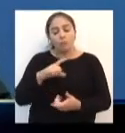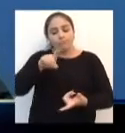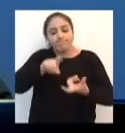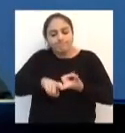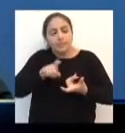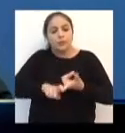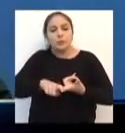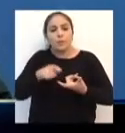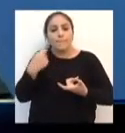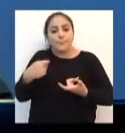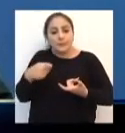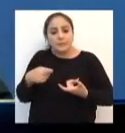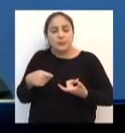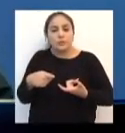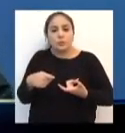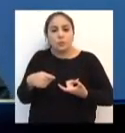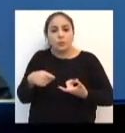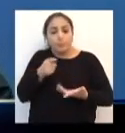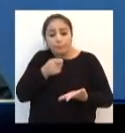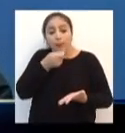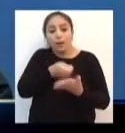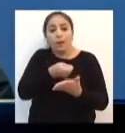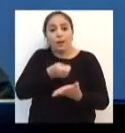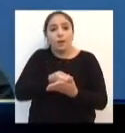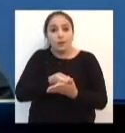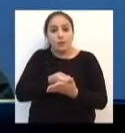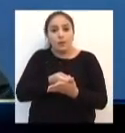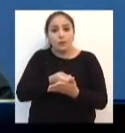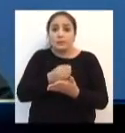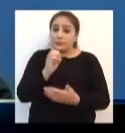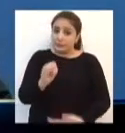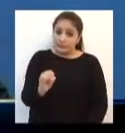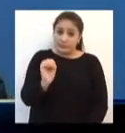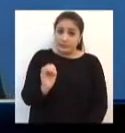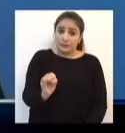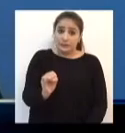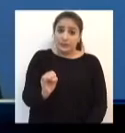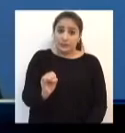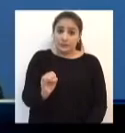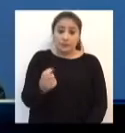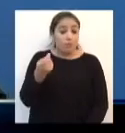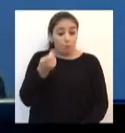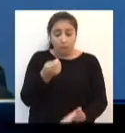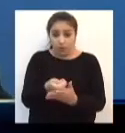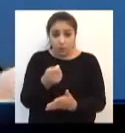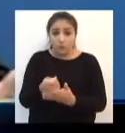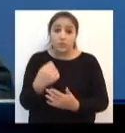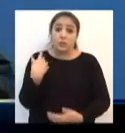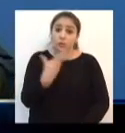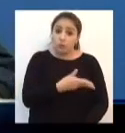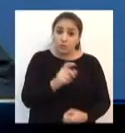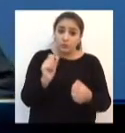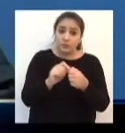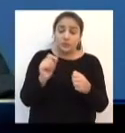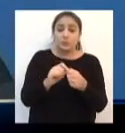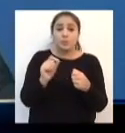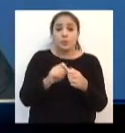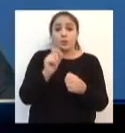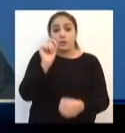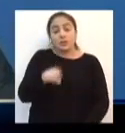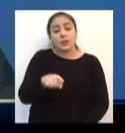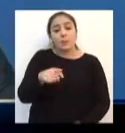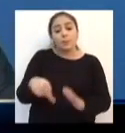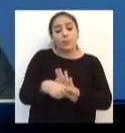tanto, eu vou recolher o que é devido, né? Aí se ele não recolher aquilo que a gente passou, que é o